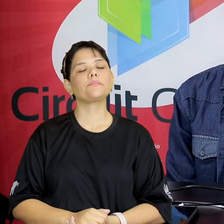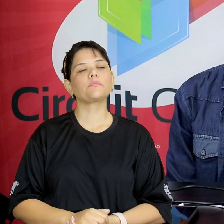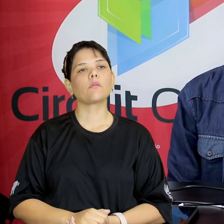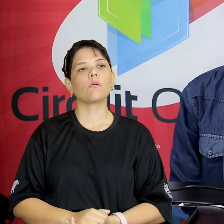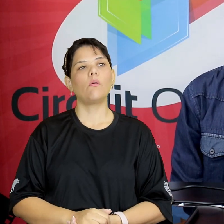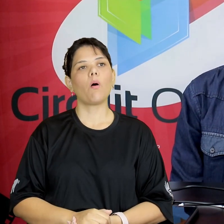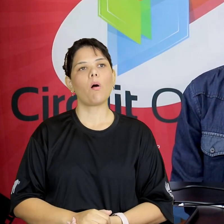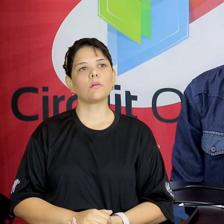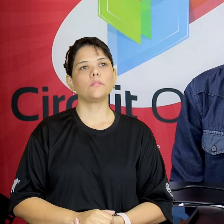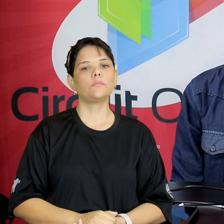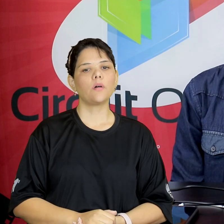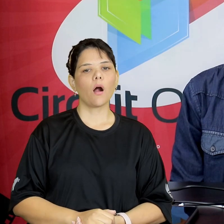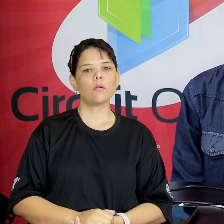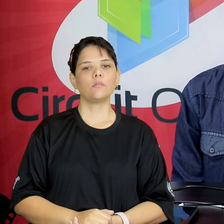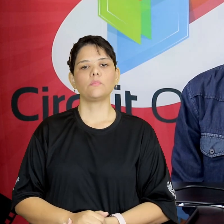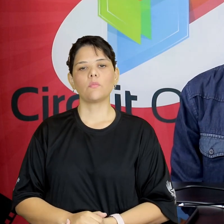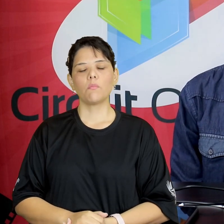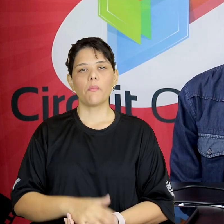Pode mandar o link aqui amanhã.